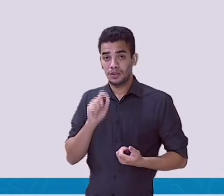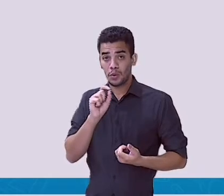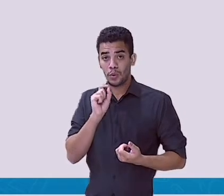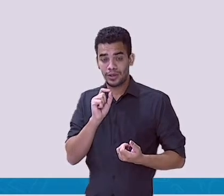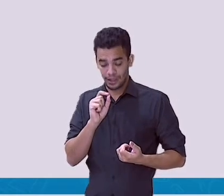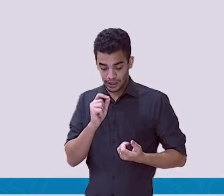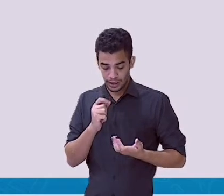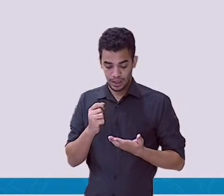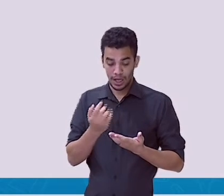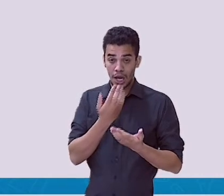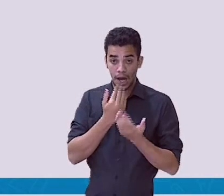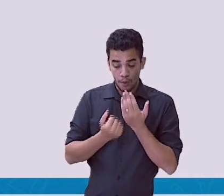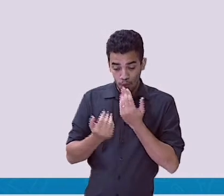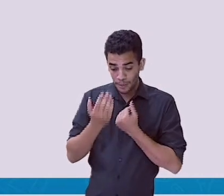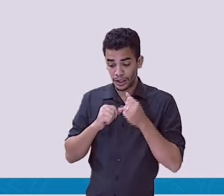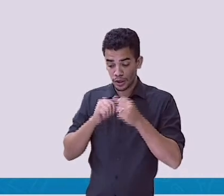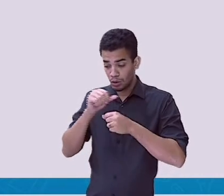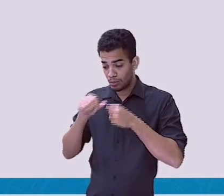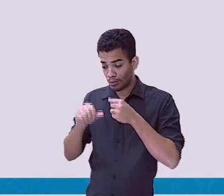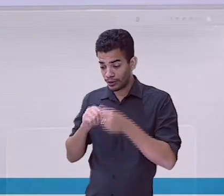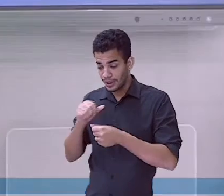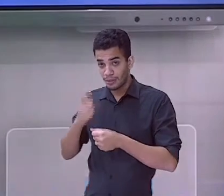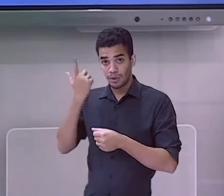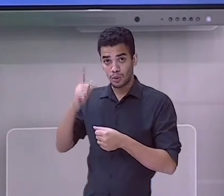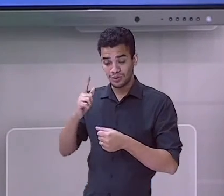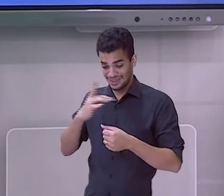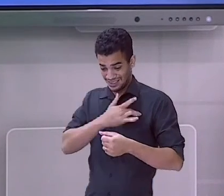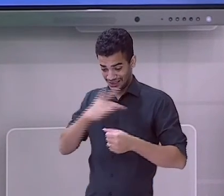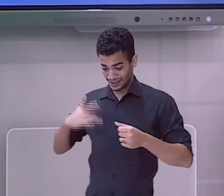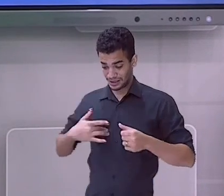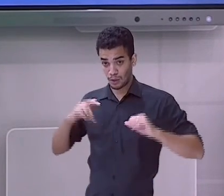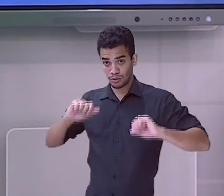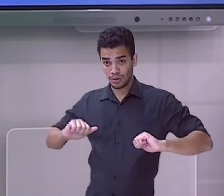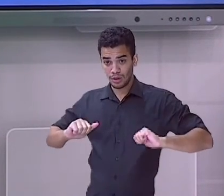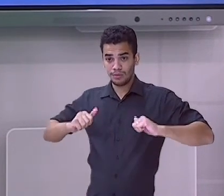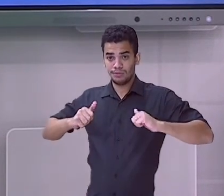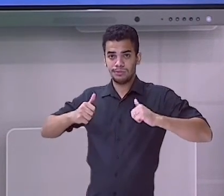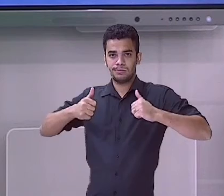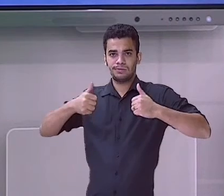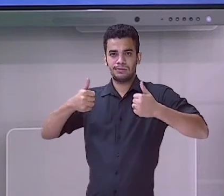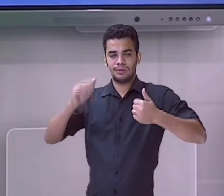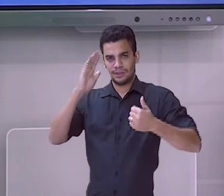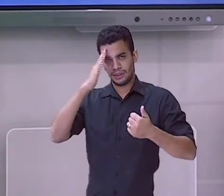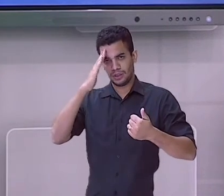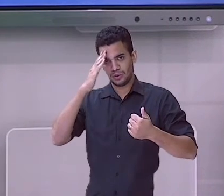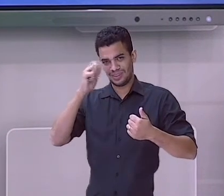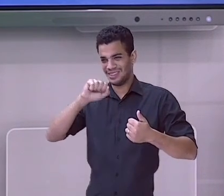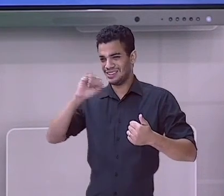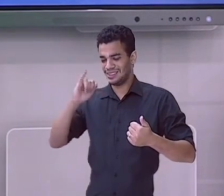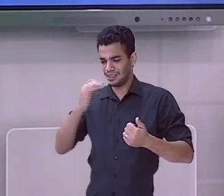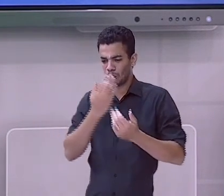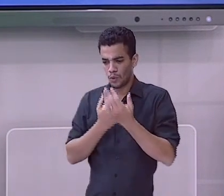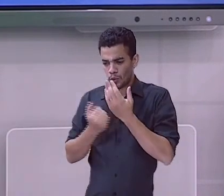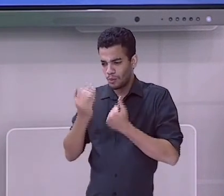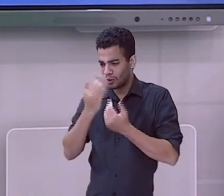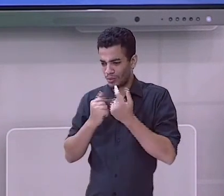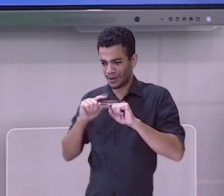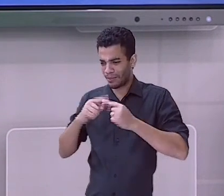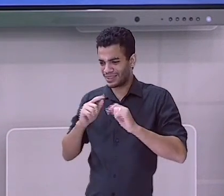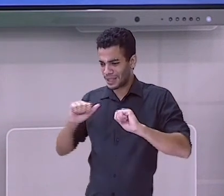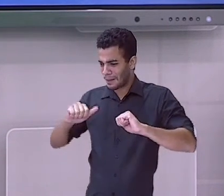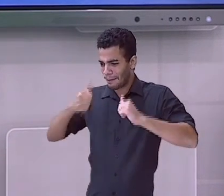alimentação. Se na alimentação não ajudou, aí se entra com uma medicação também para o auxílio da